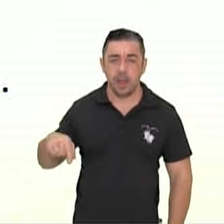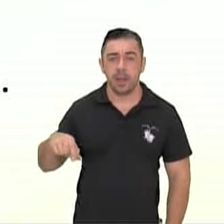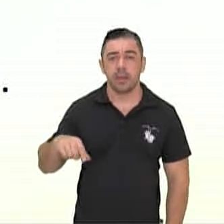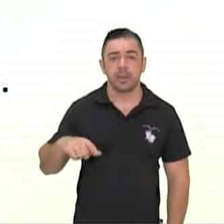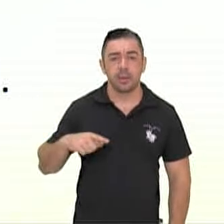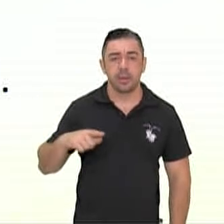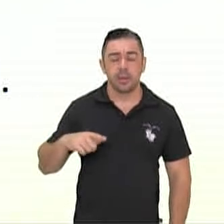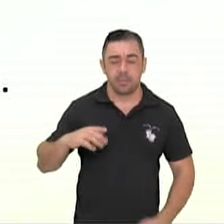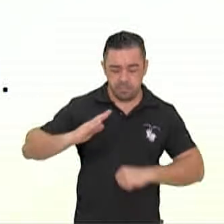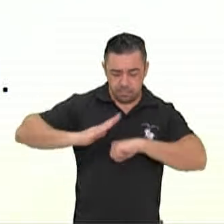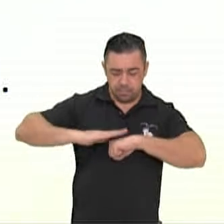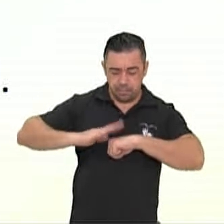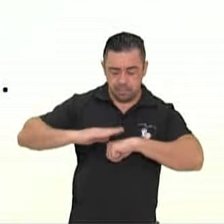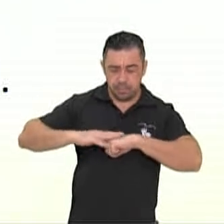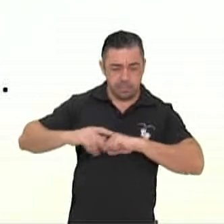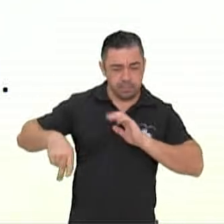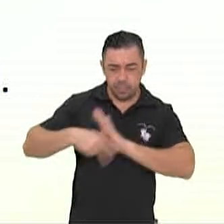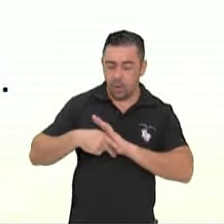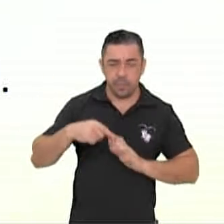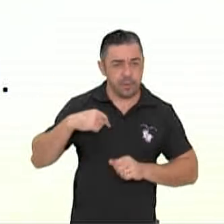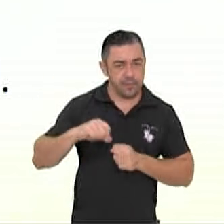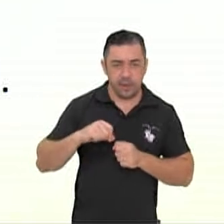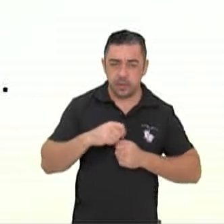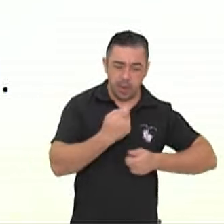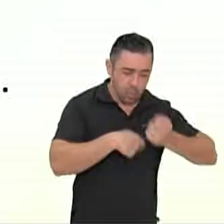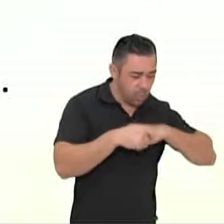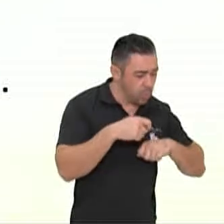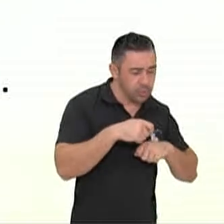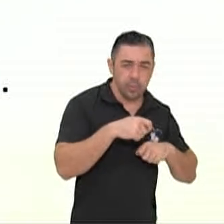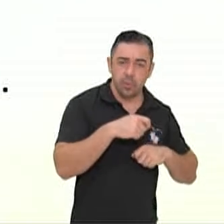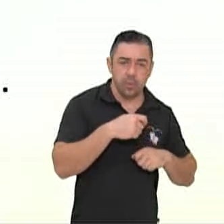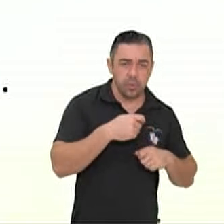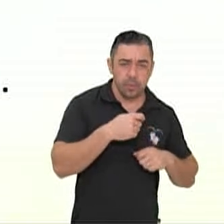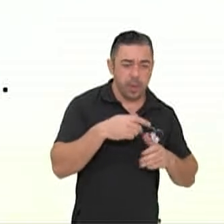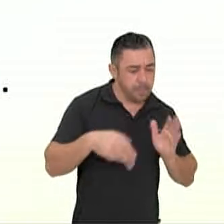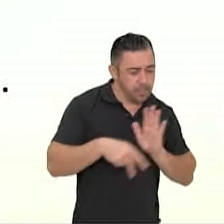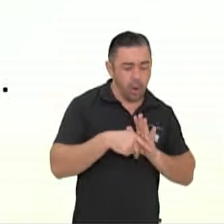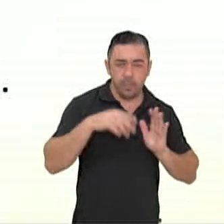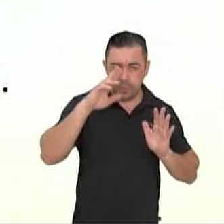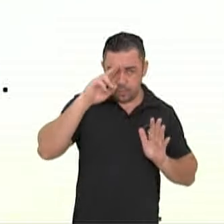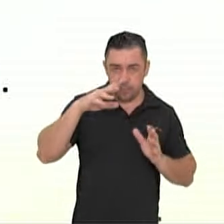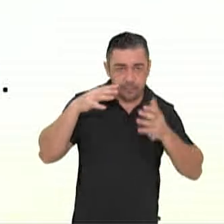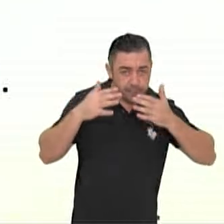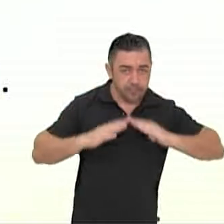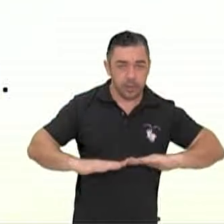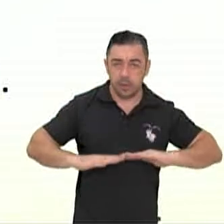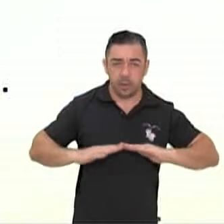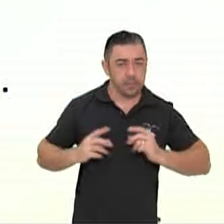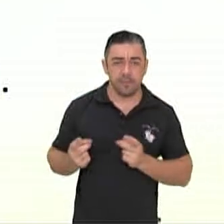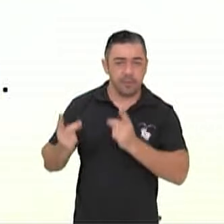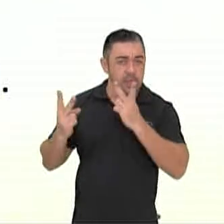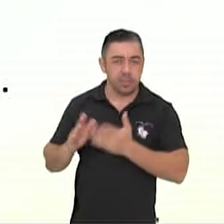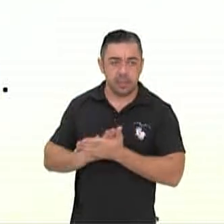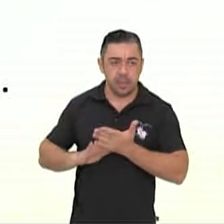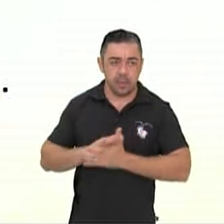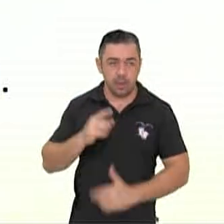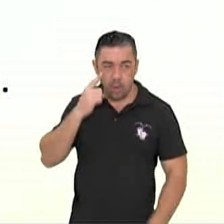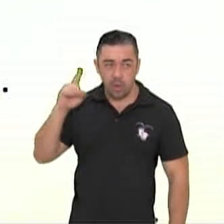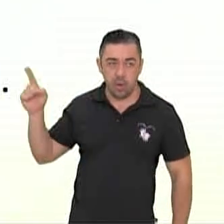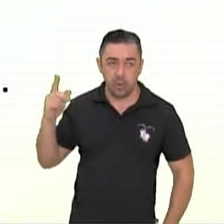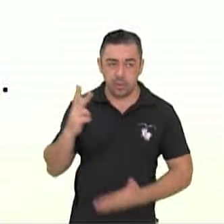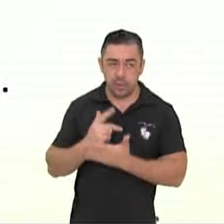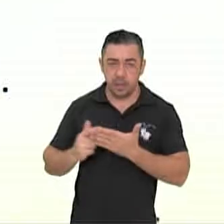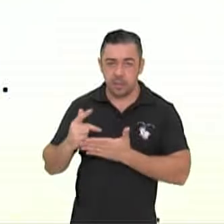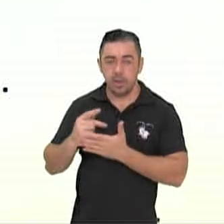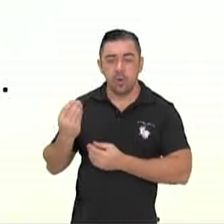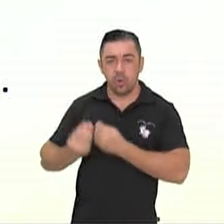ou autossuficiente, uma economia voltada para a sua subsistência, ok? Aqui um desenho de uma oficina de metalurgia